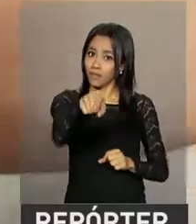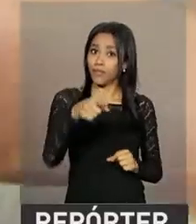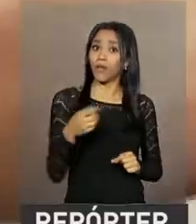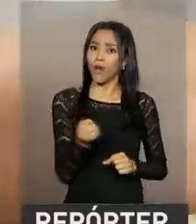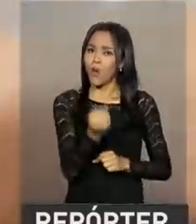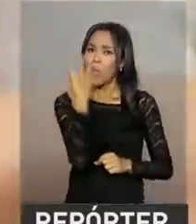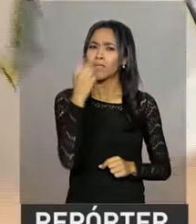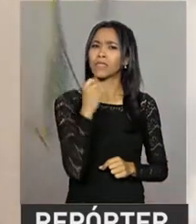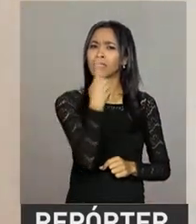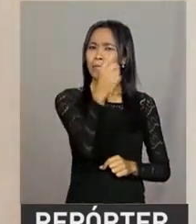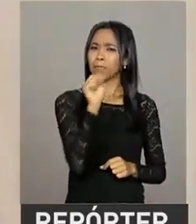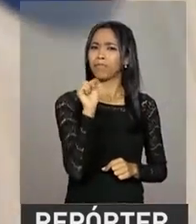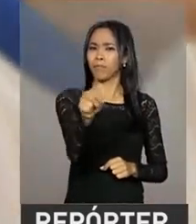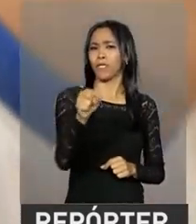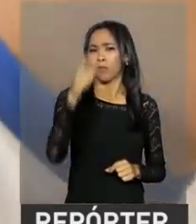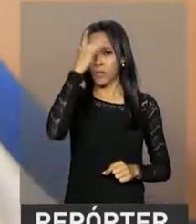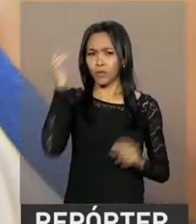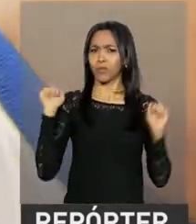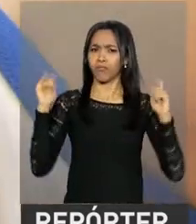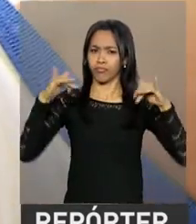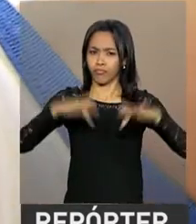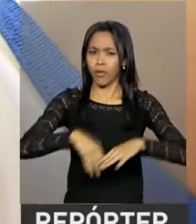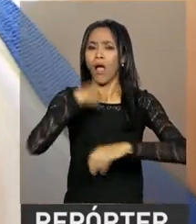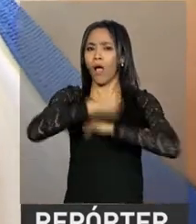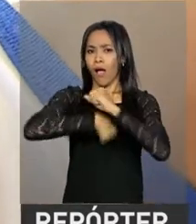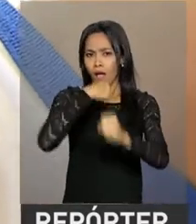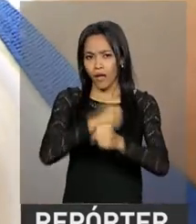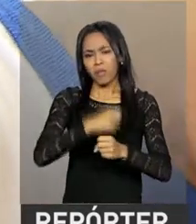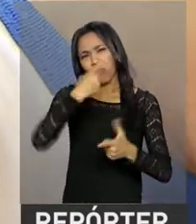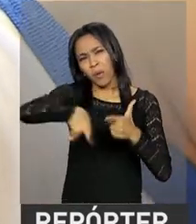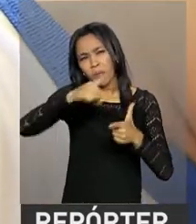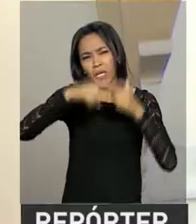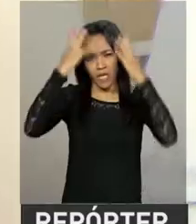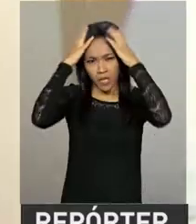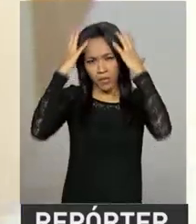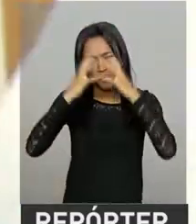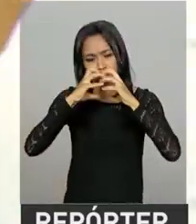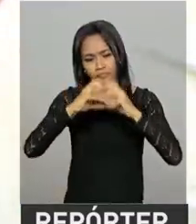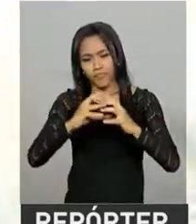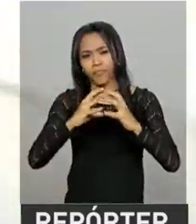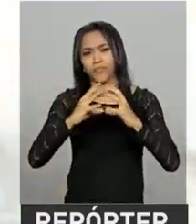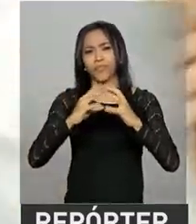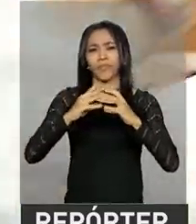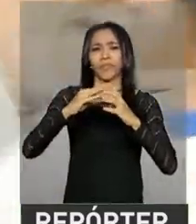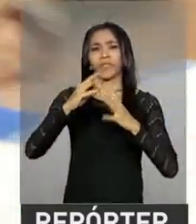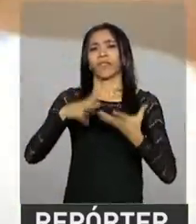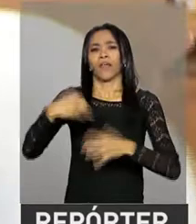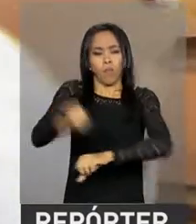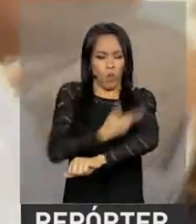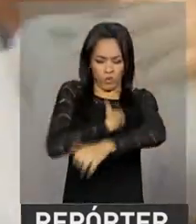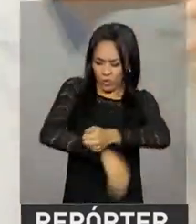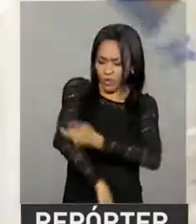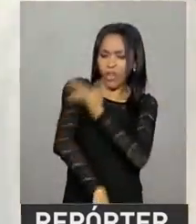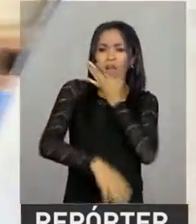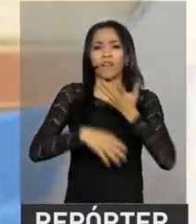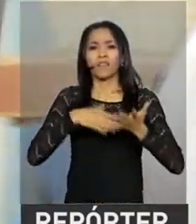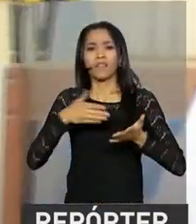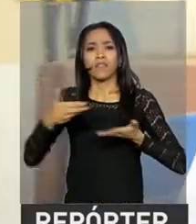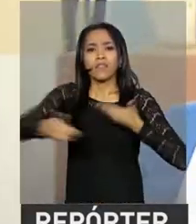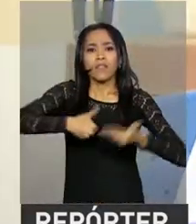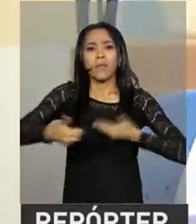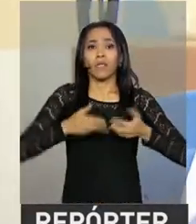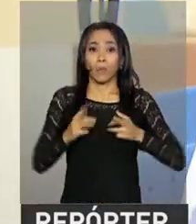mil pacientes são atendidos aqui todos os anos com problemas neurológicos psiquiátricos tratamentos contra o câncer e de